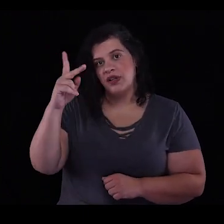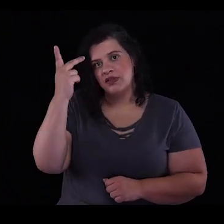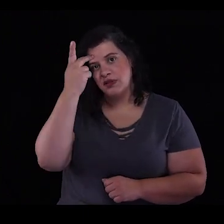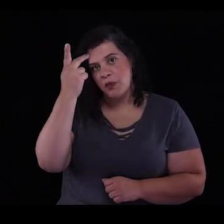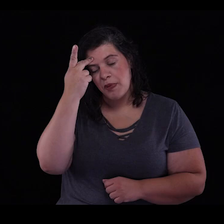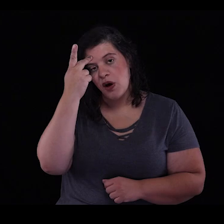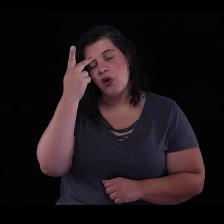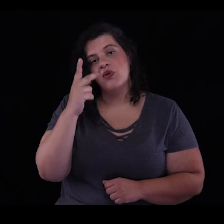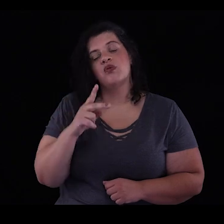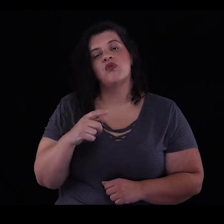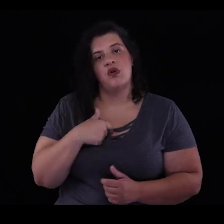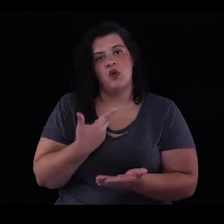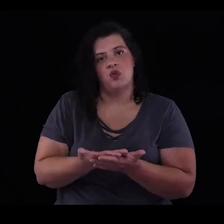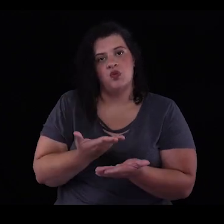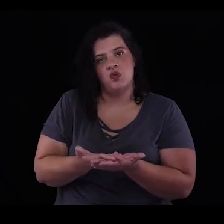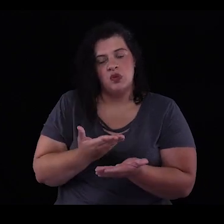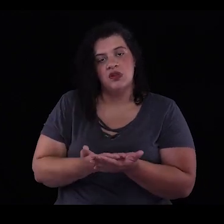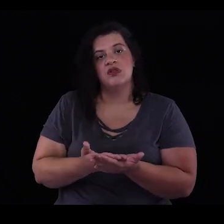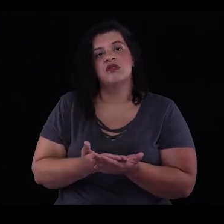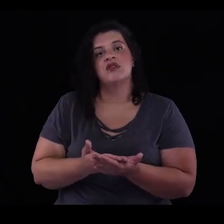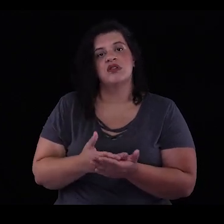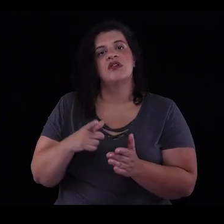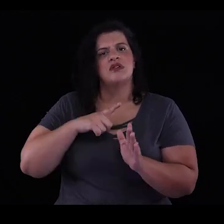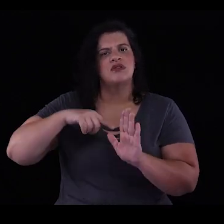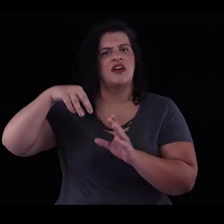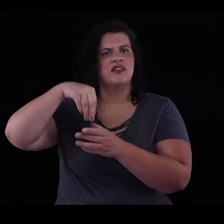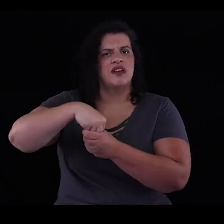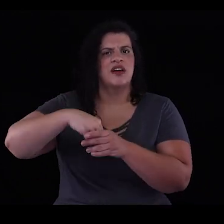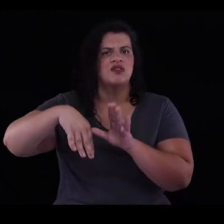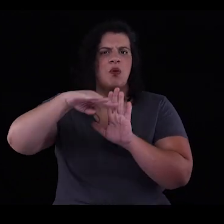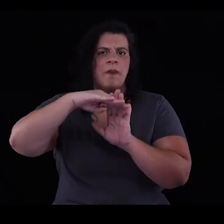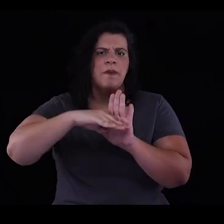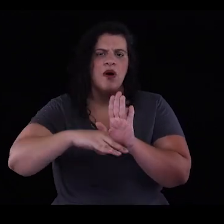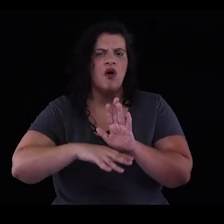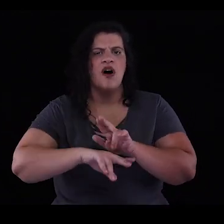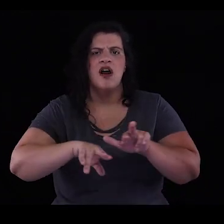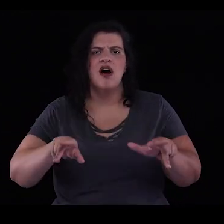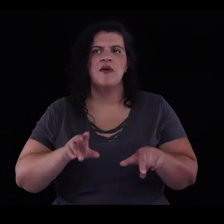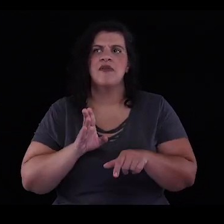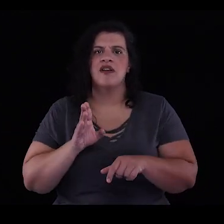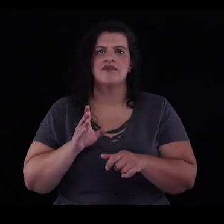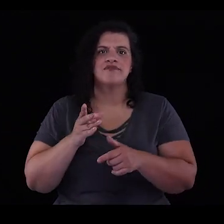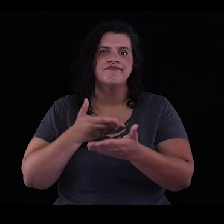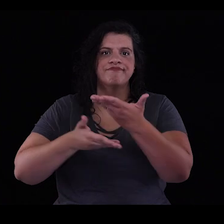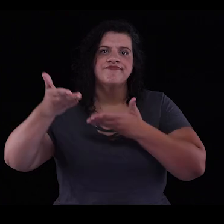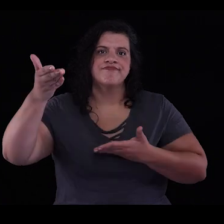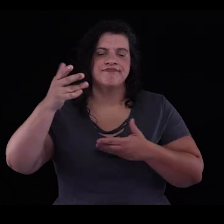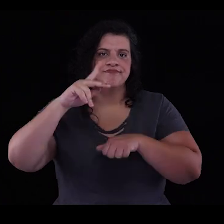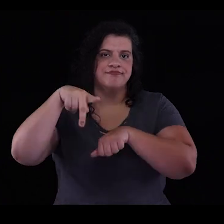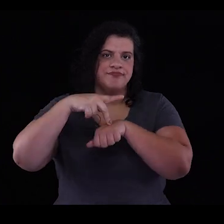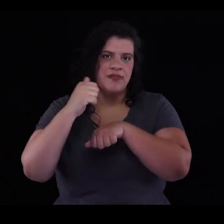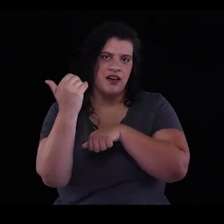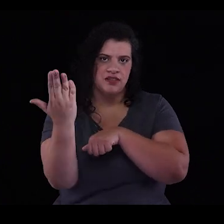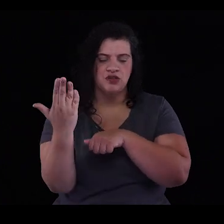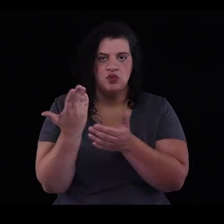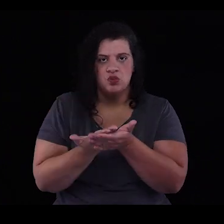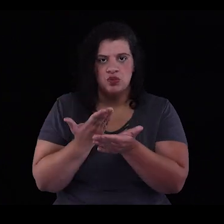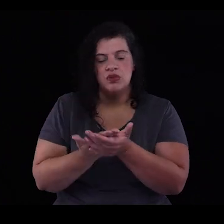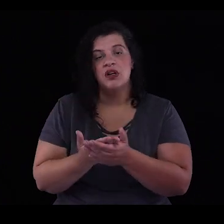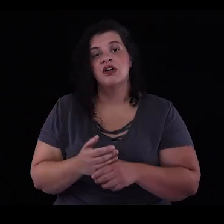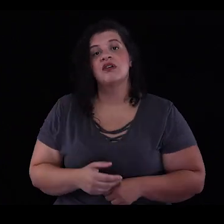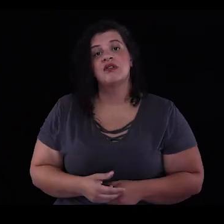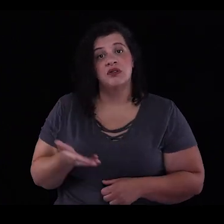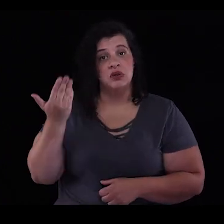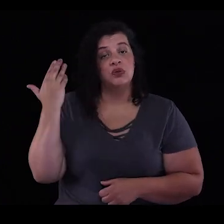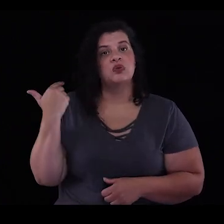São Paulo, que foi onde eu estudei, tinha programas de vários programas de intercâmbio e havia uma